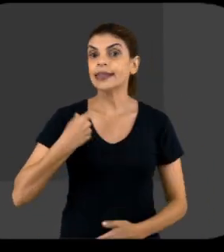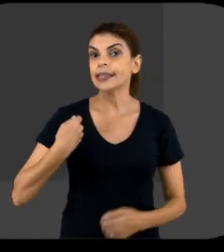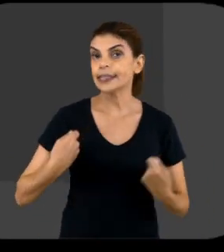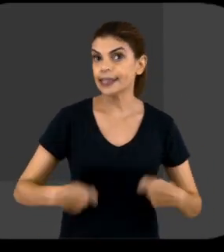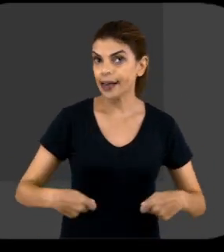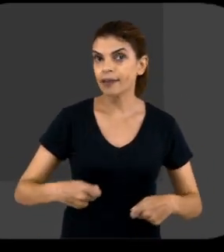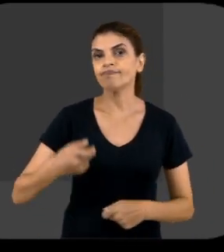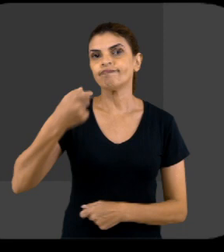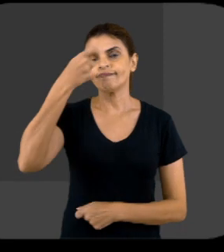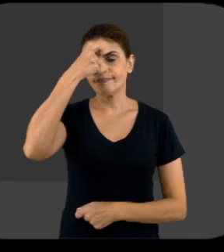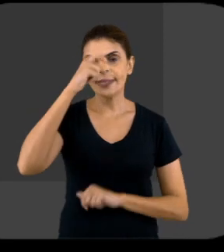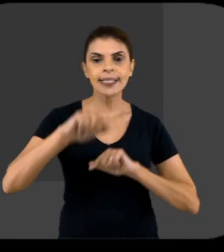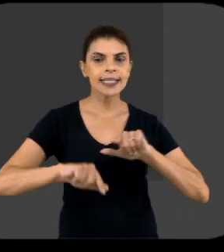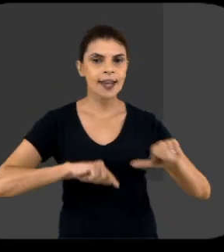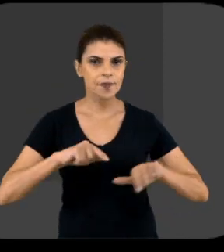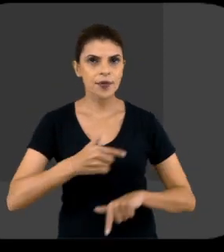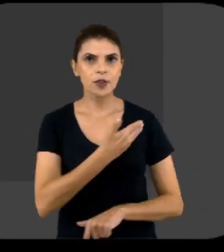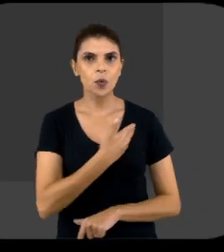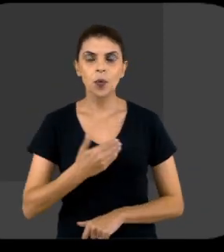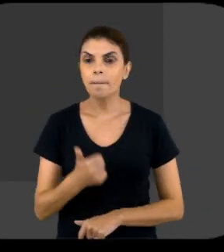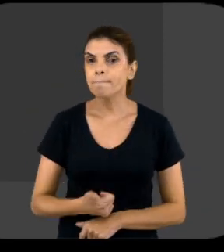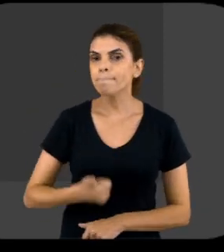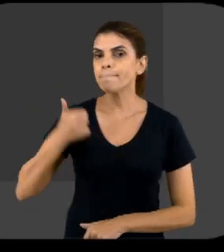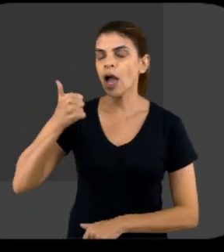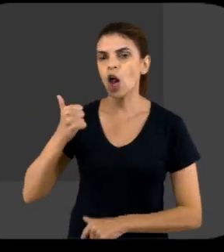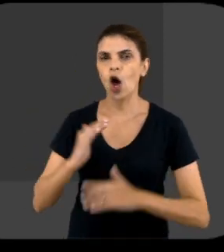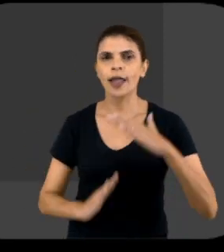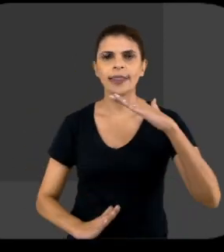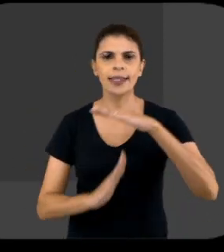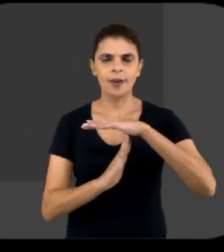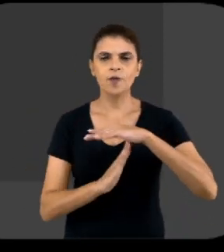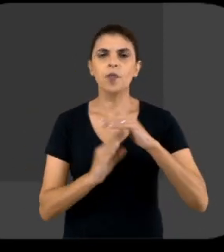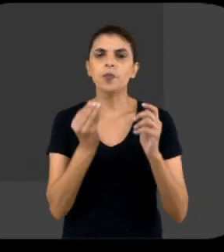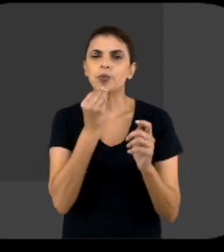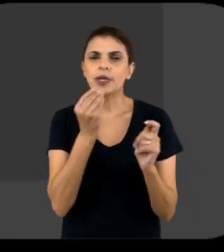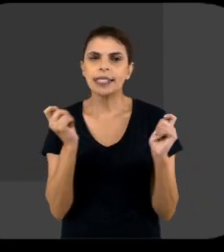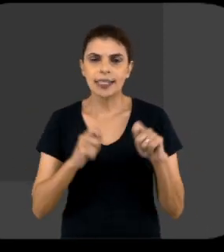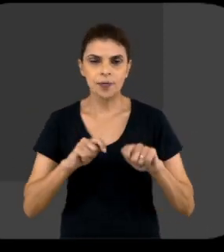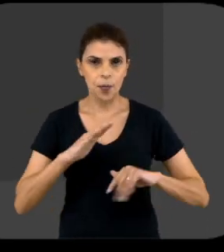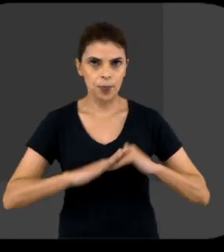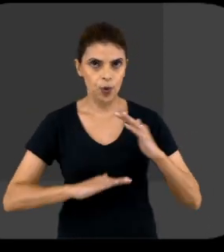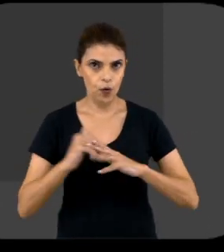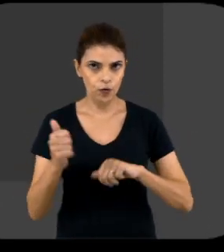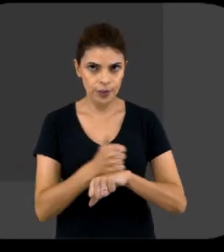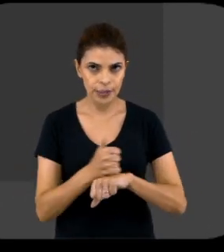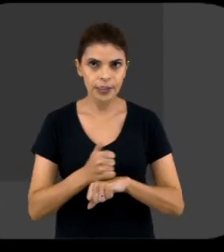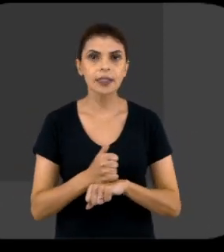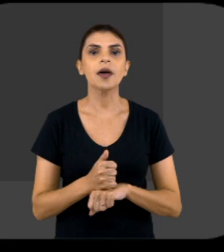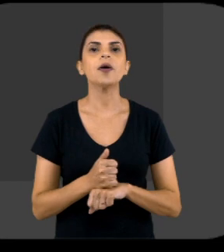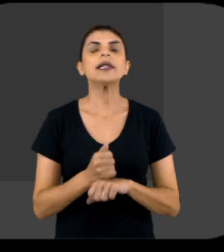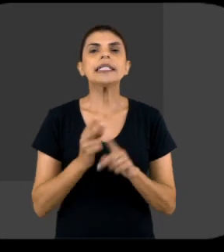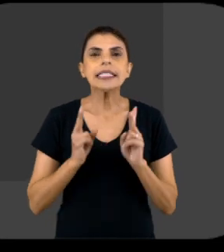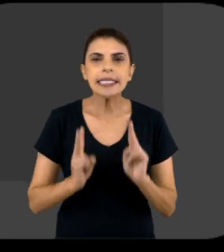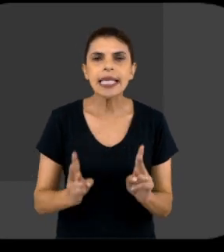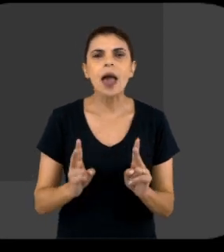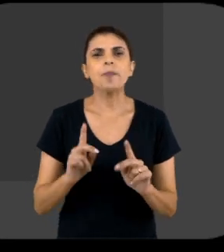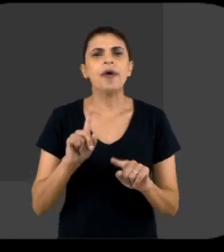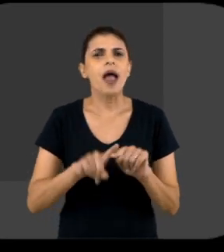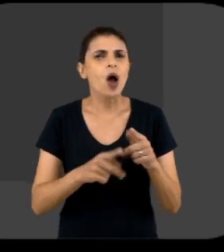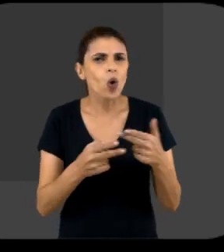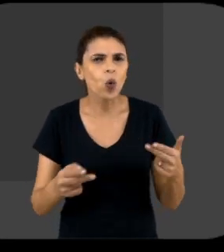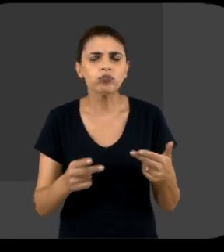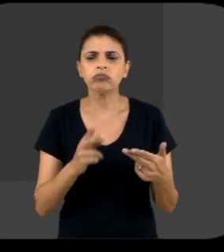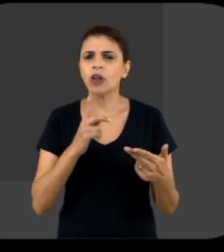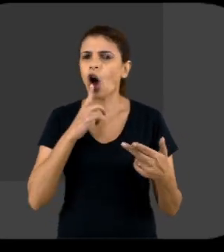que tenhamos no serviço público o melhor nível profissional possível, uso eficiente dos recursos, então a